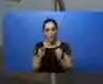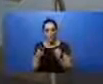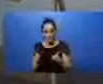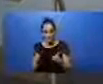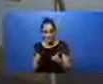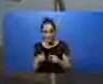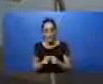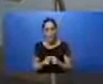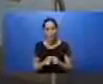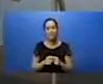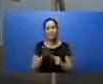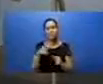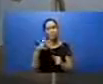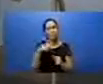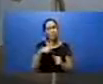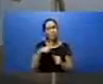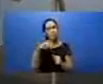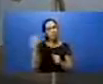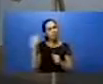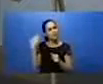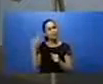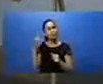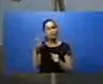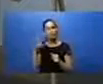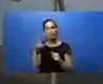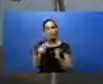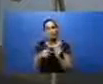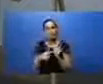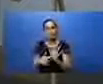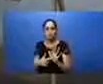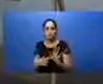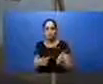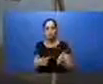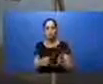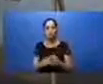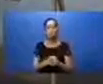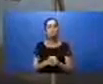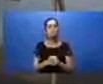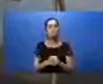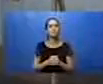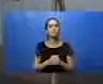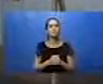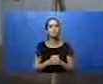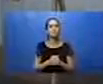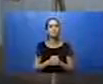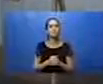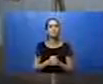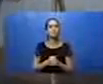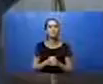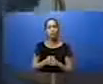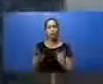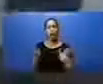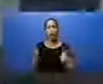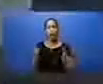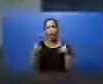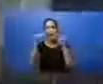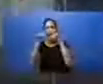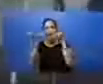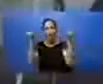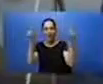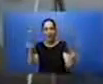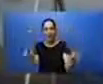Vocês já têm o anterior, esse, e mais o próximo agora. Que a gente vai aqui para a lousa.